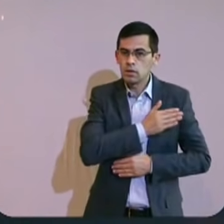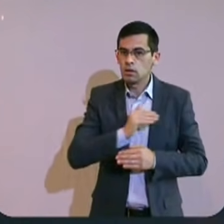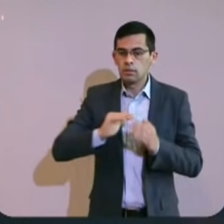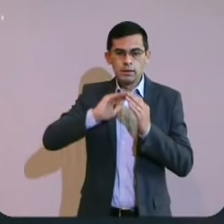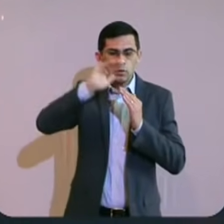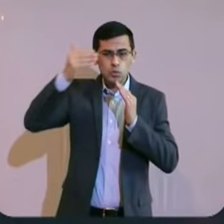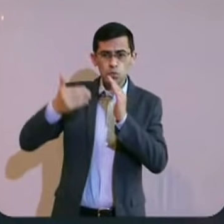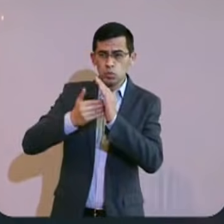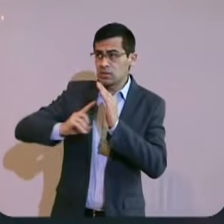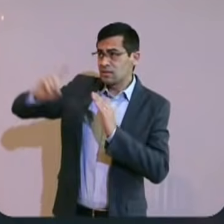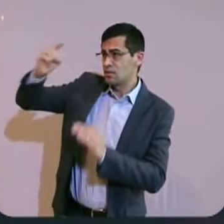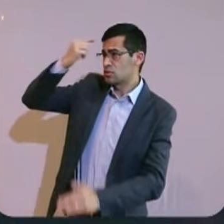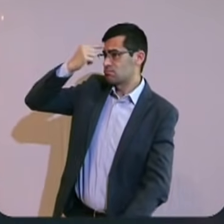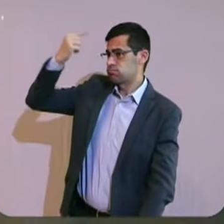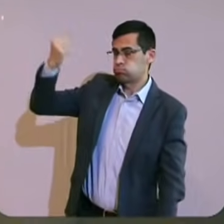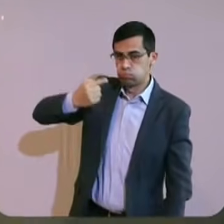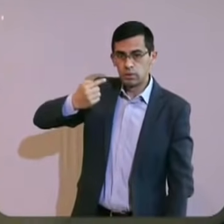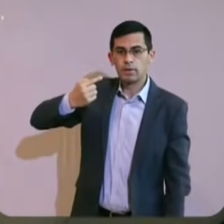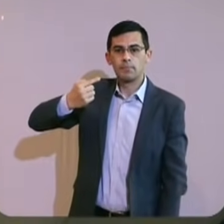ordens precisam ser